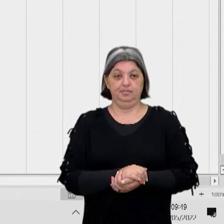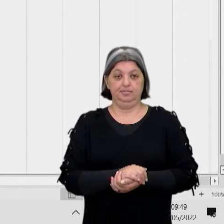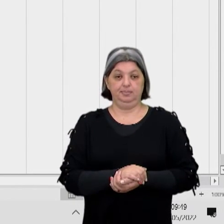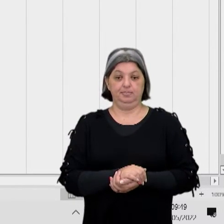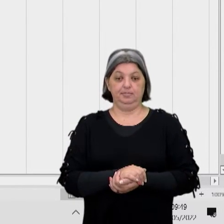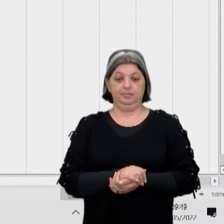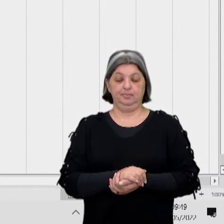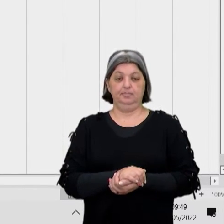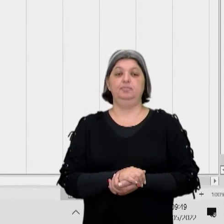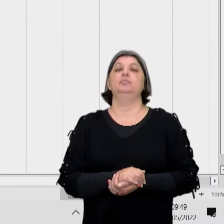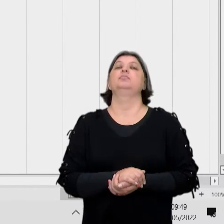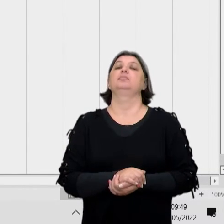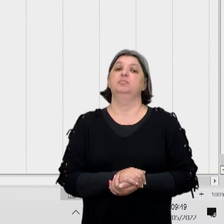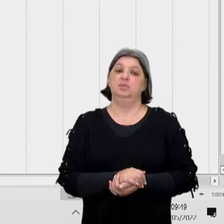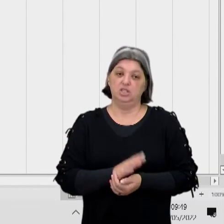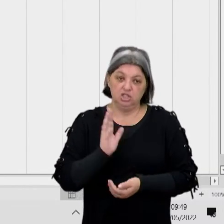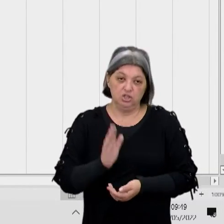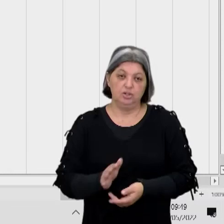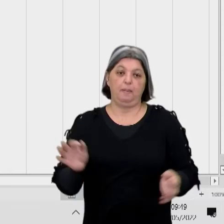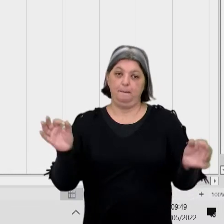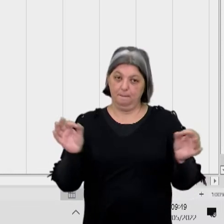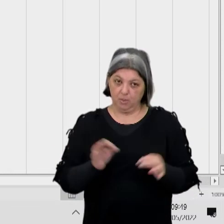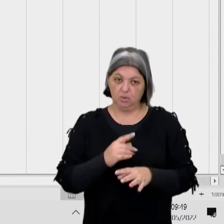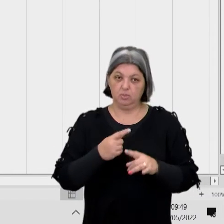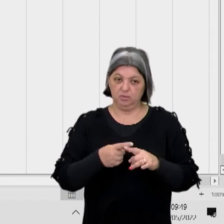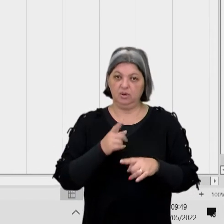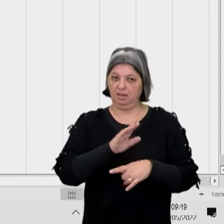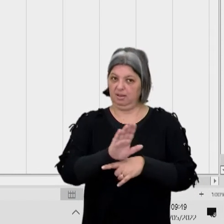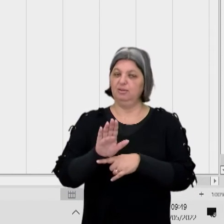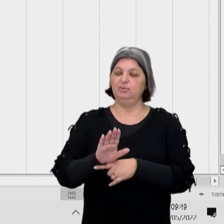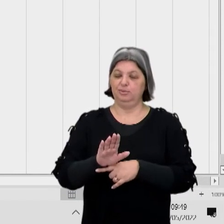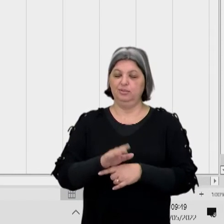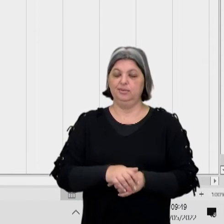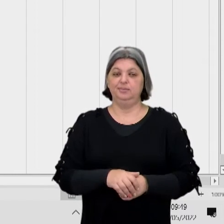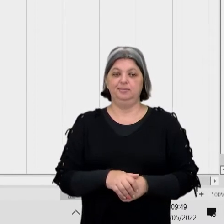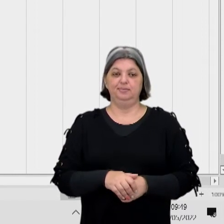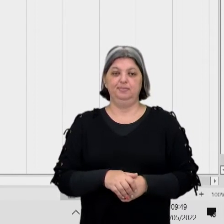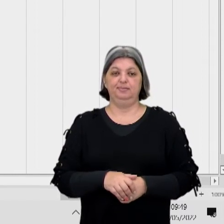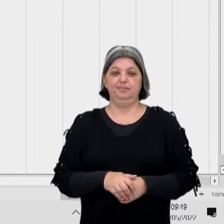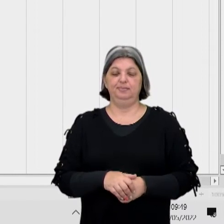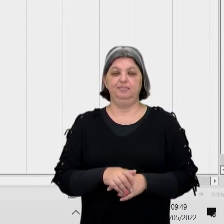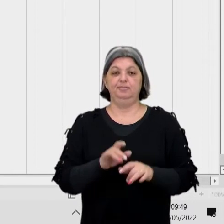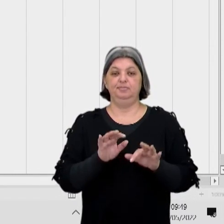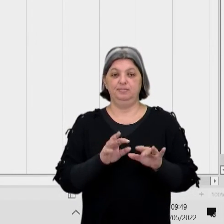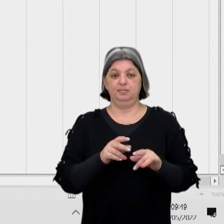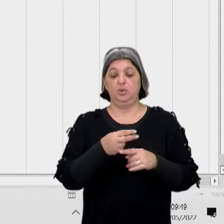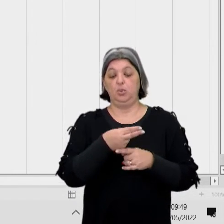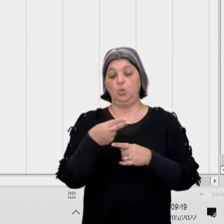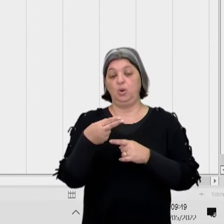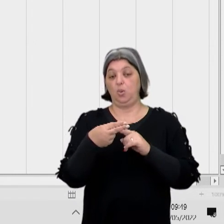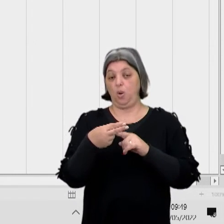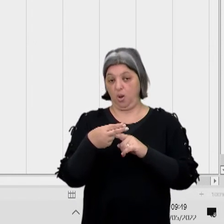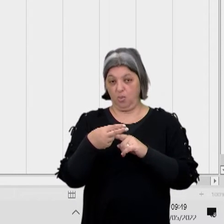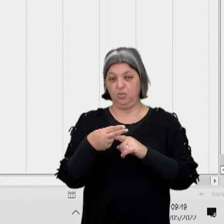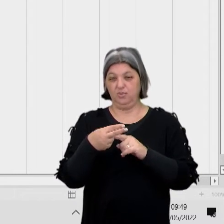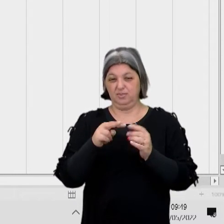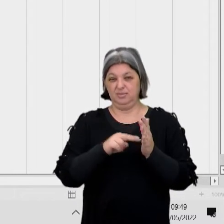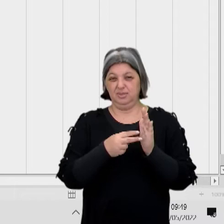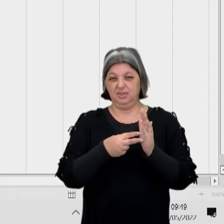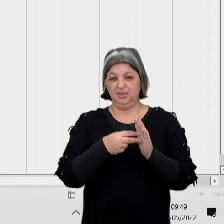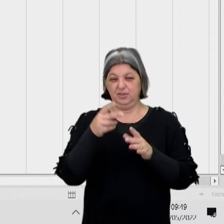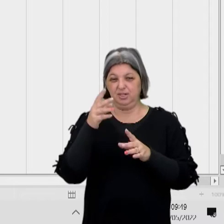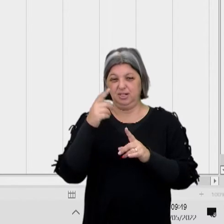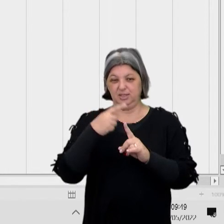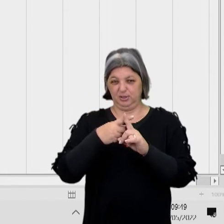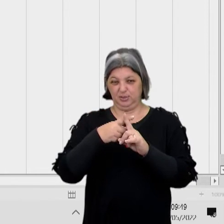O Excel já está pronto para isso, é uma ferramenta que ajuda demais. Eu vou digitar o igual. Lembra disso? Eu vou